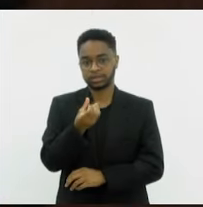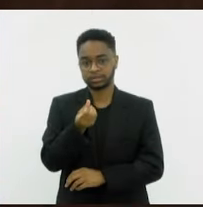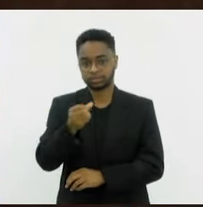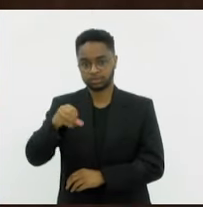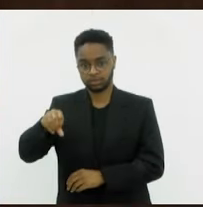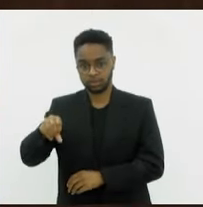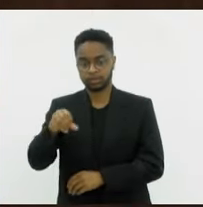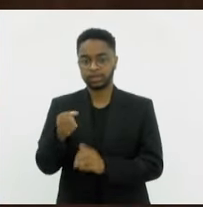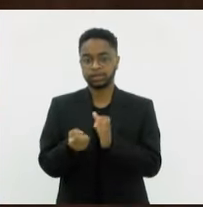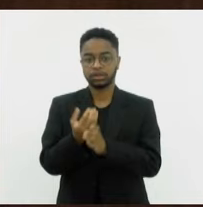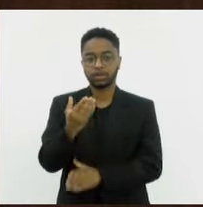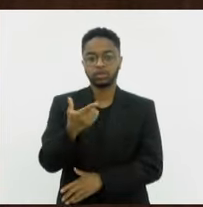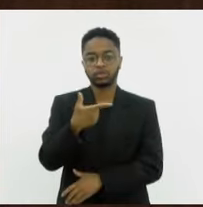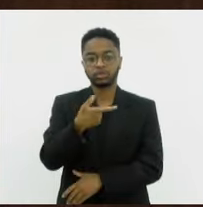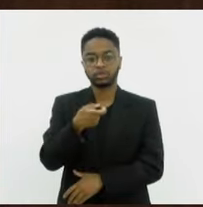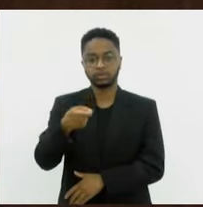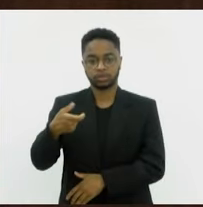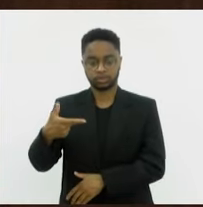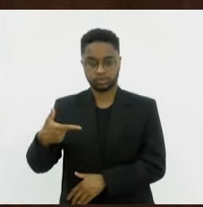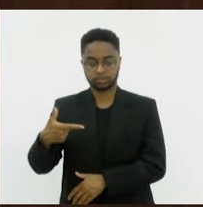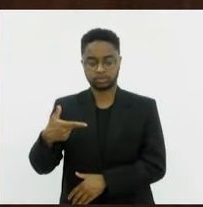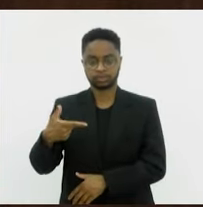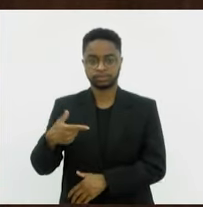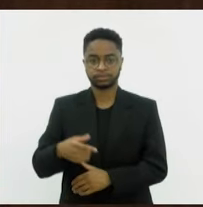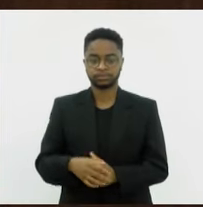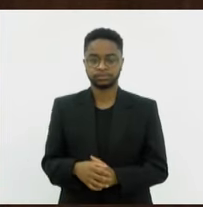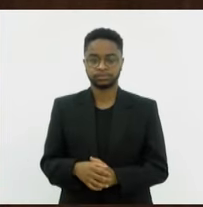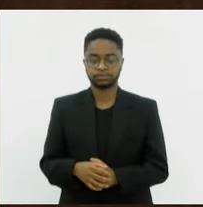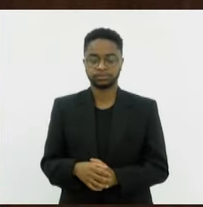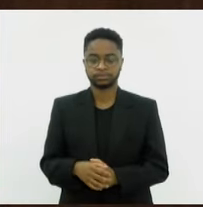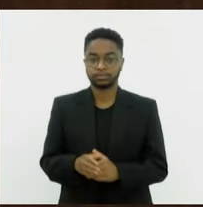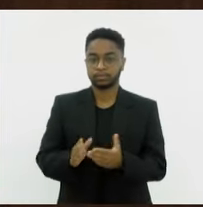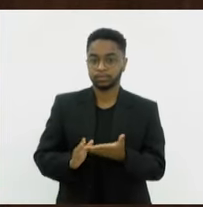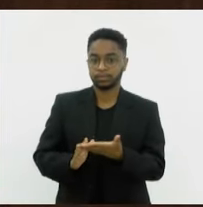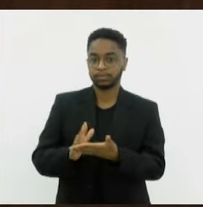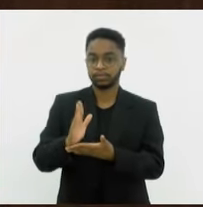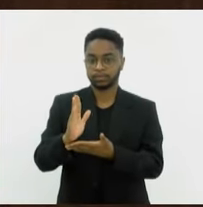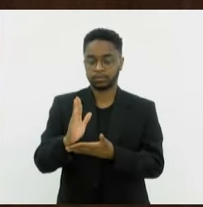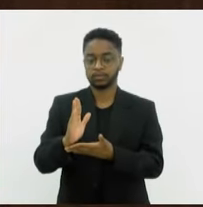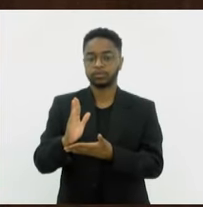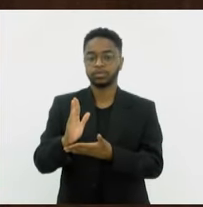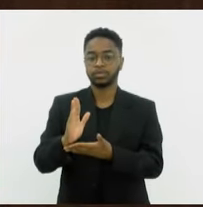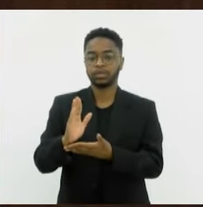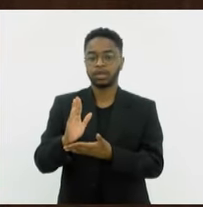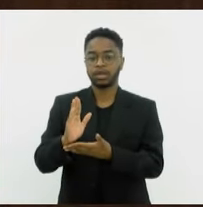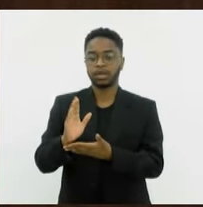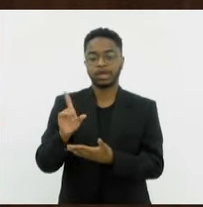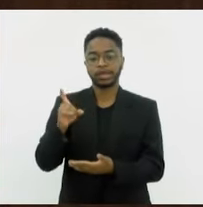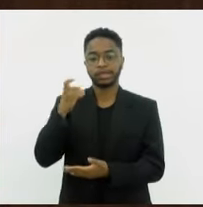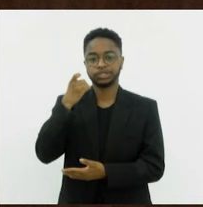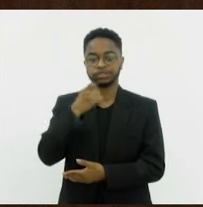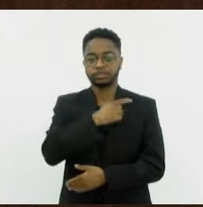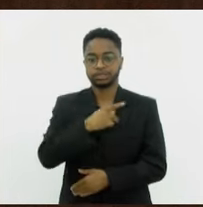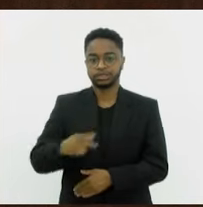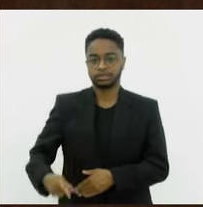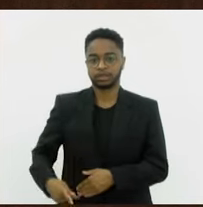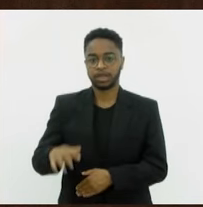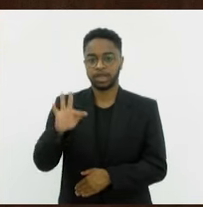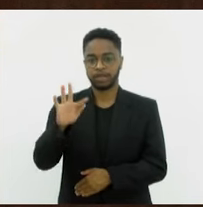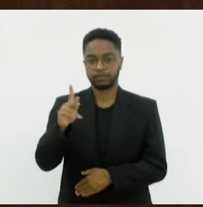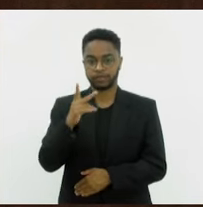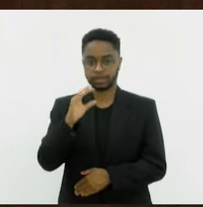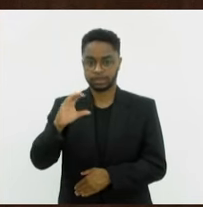10.469, de 2002, que foi sancionada pelo então presidente da República, Fernando Henrique Cardoso,